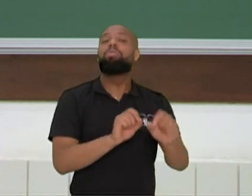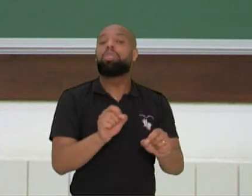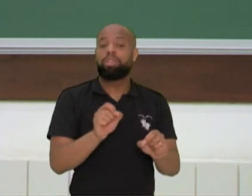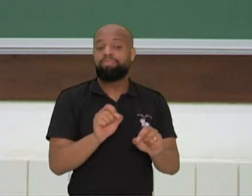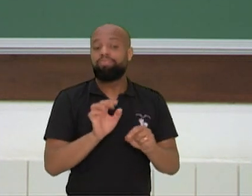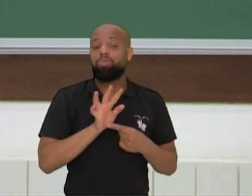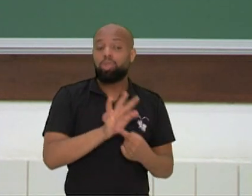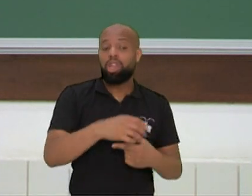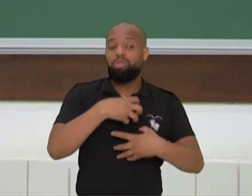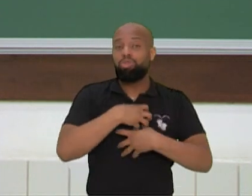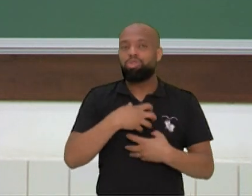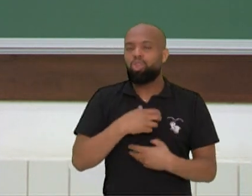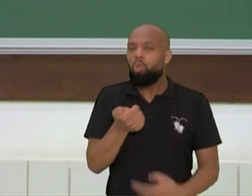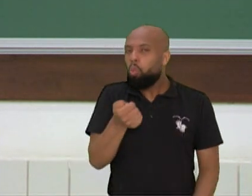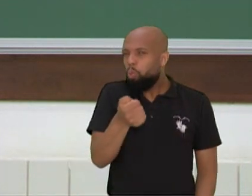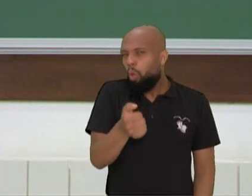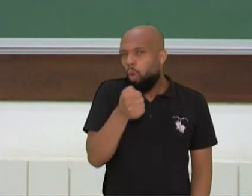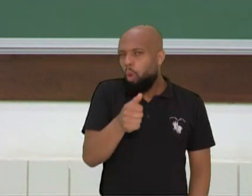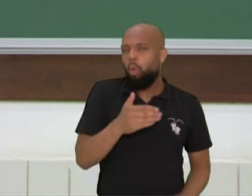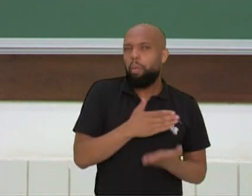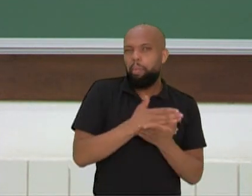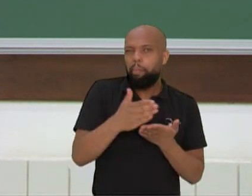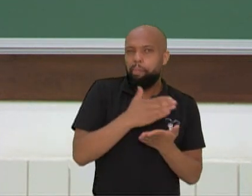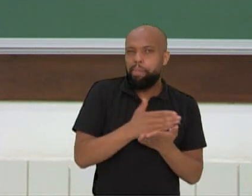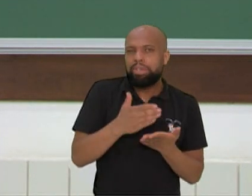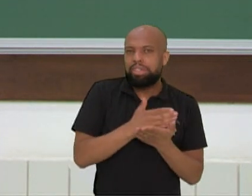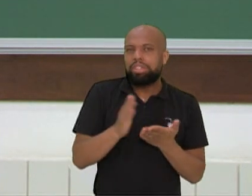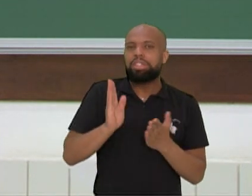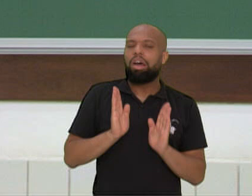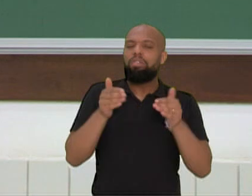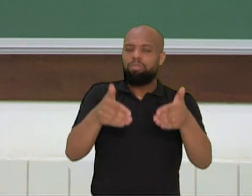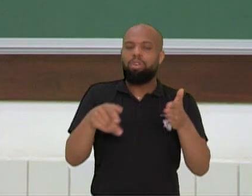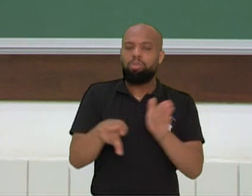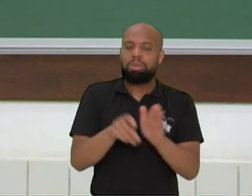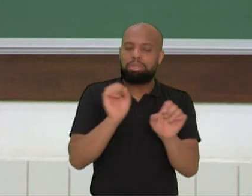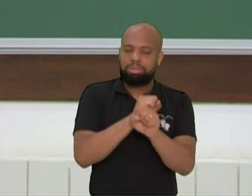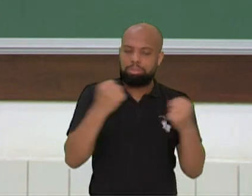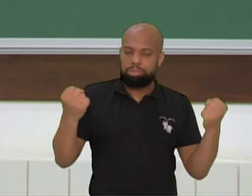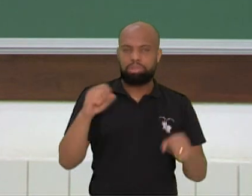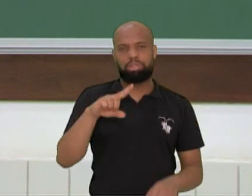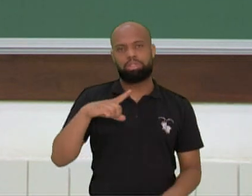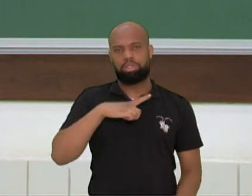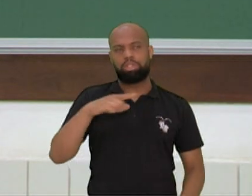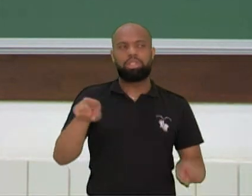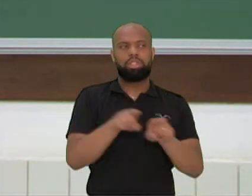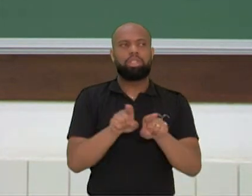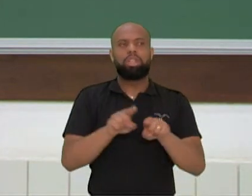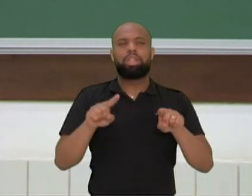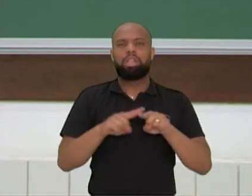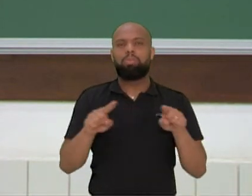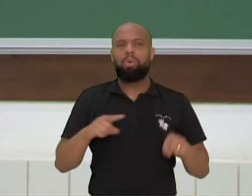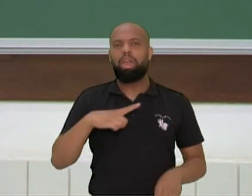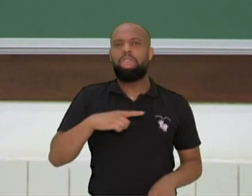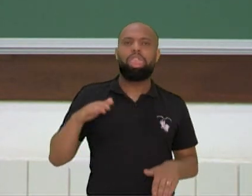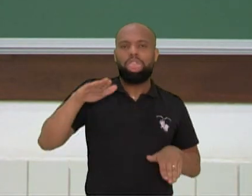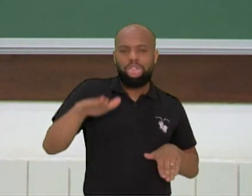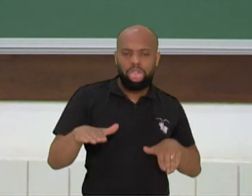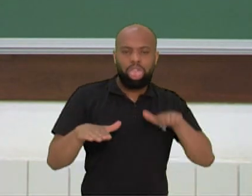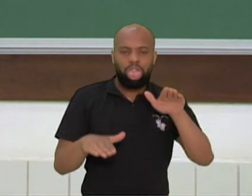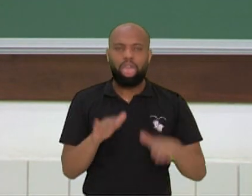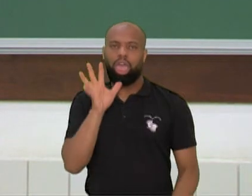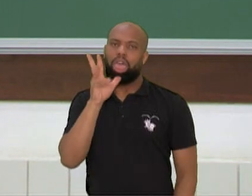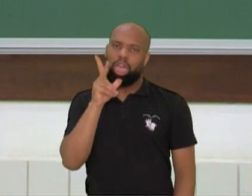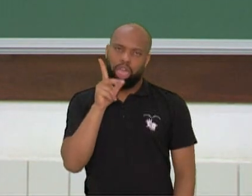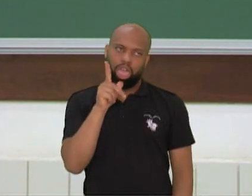do parlamento brasileiro em ir em direção à abolição da escravidão, mas de maneira lenta e